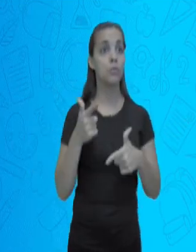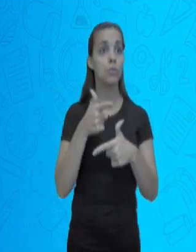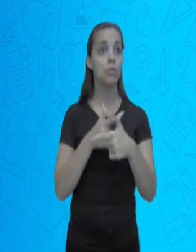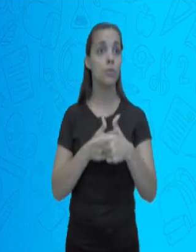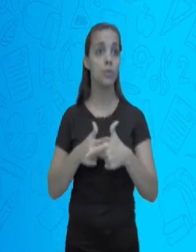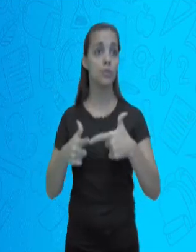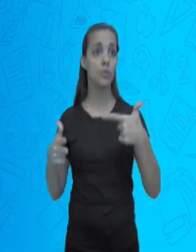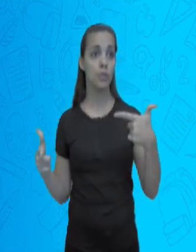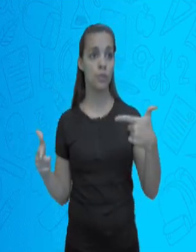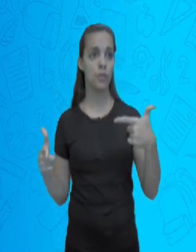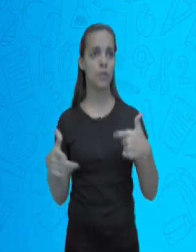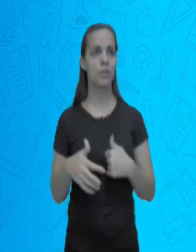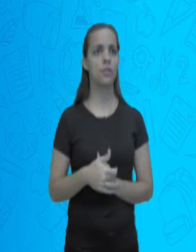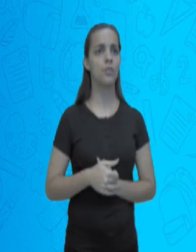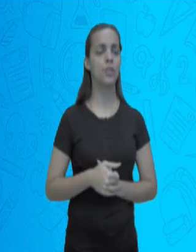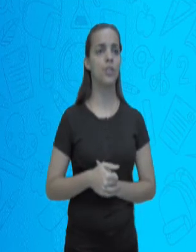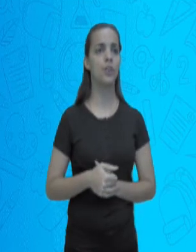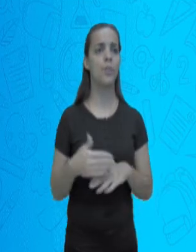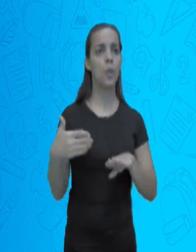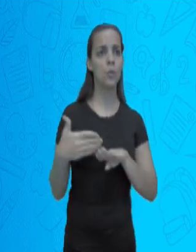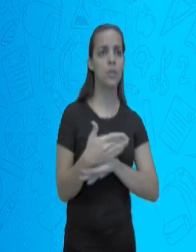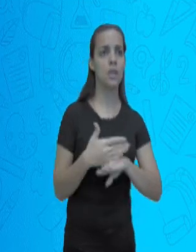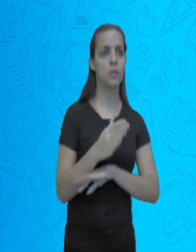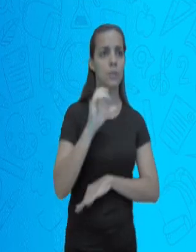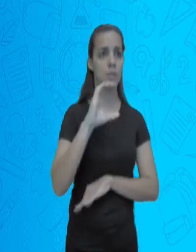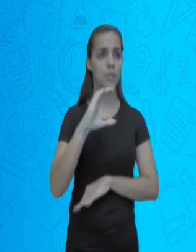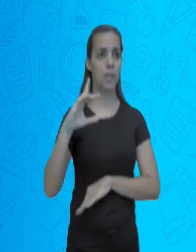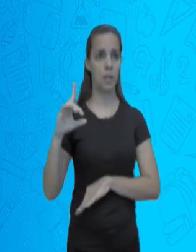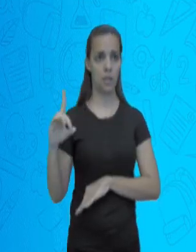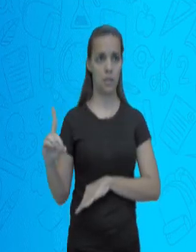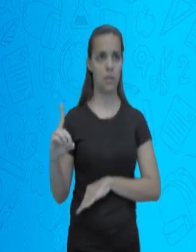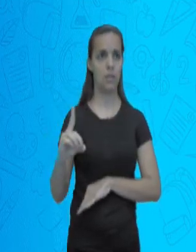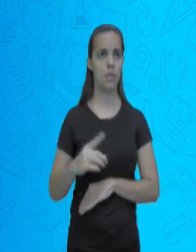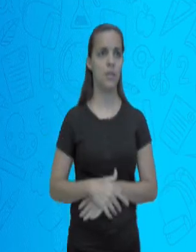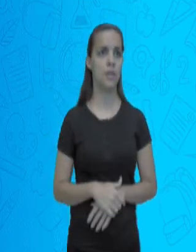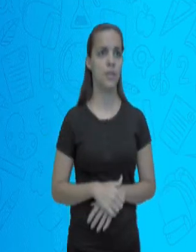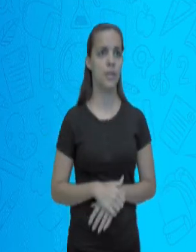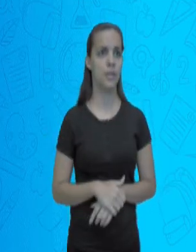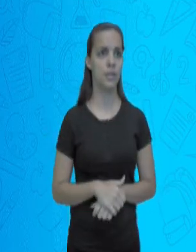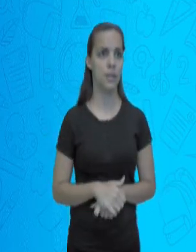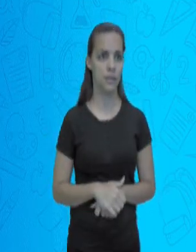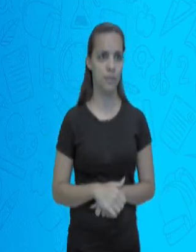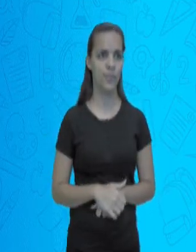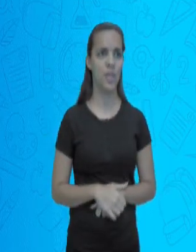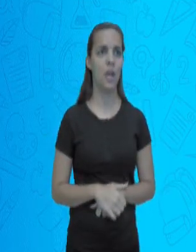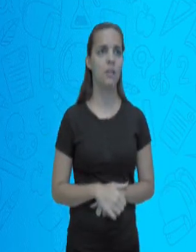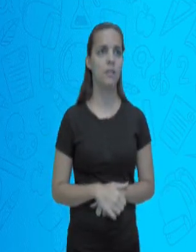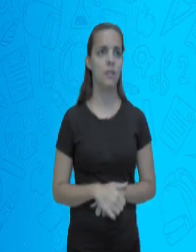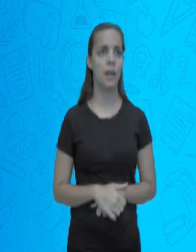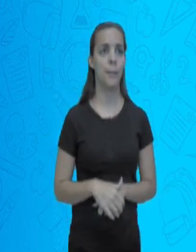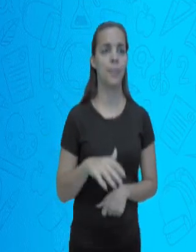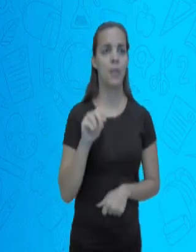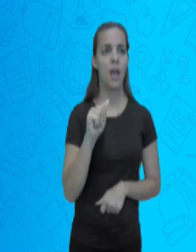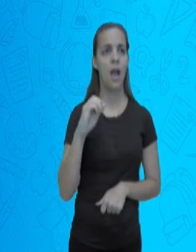o segmento CD ao meio. Então, qual vai ser a medida de AC